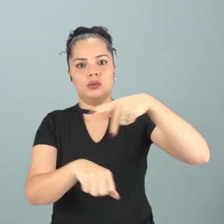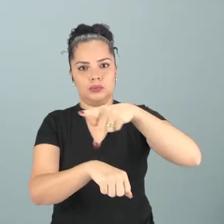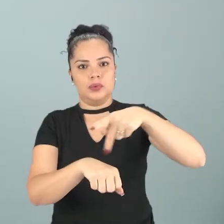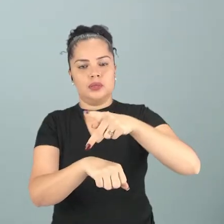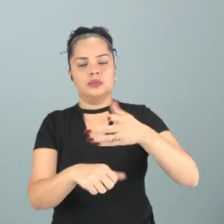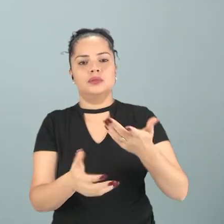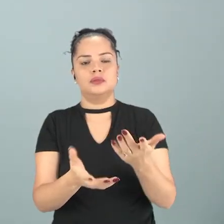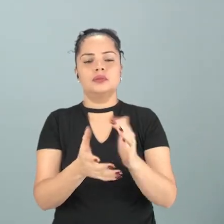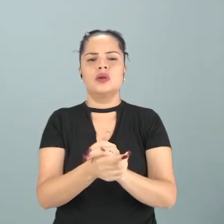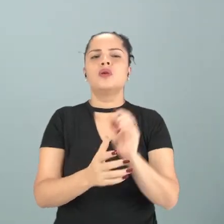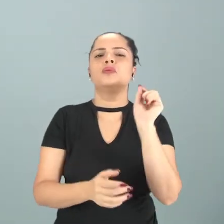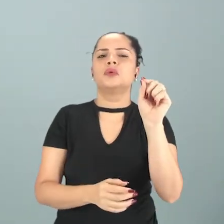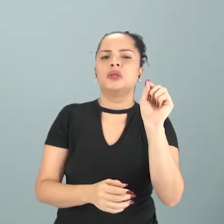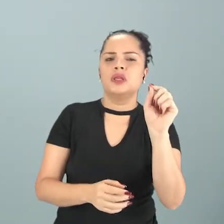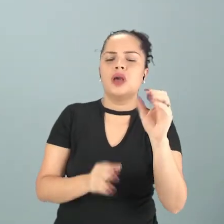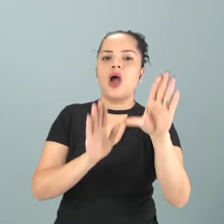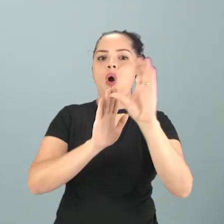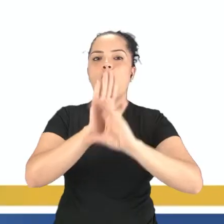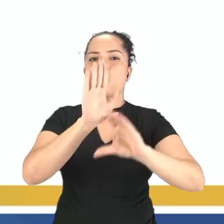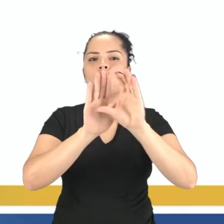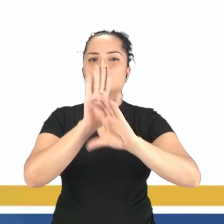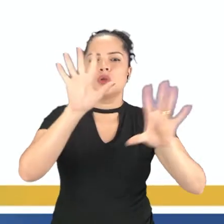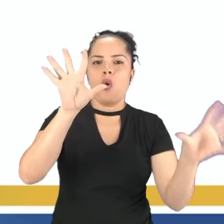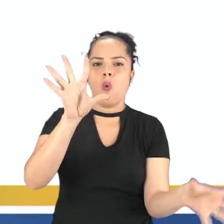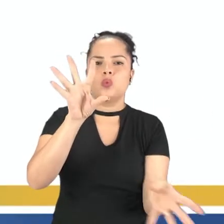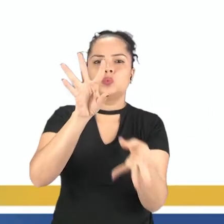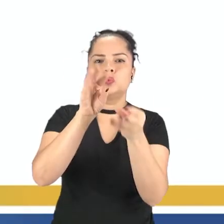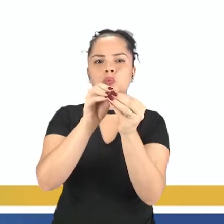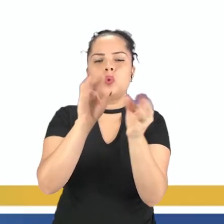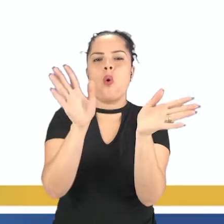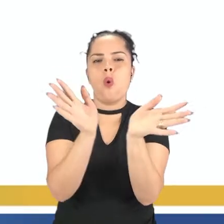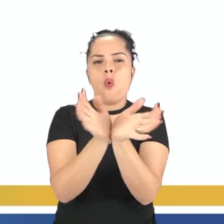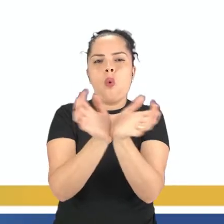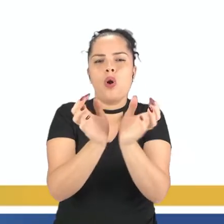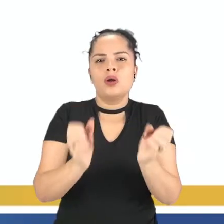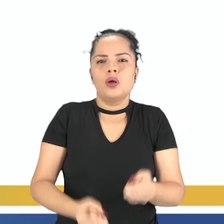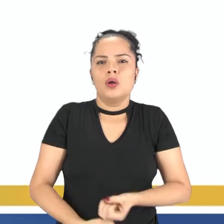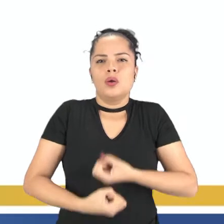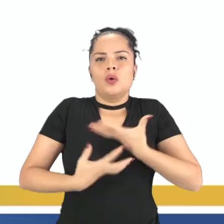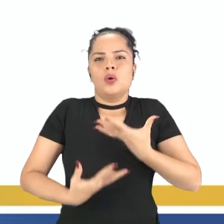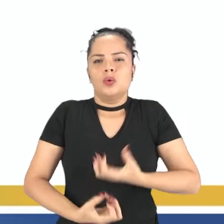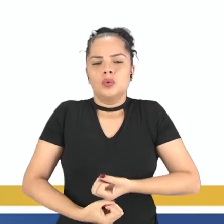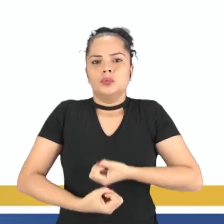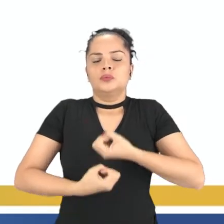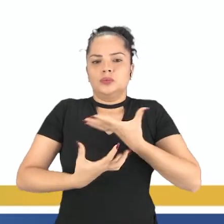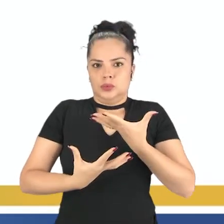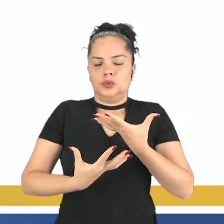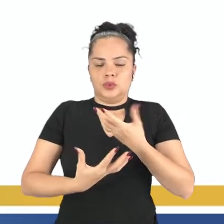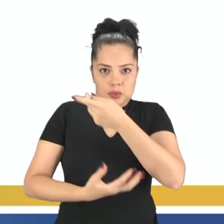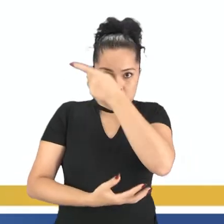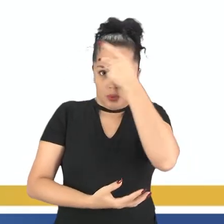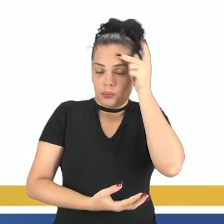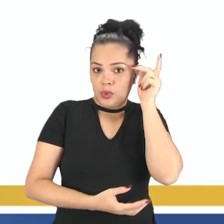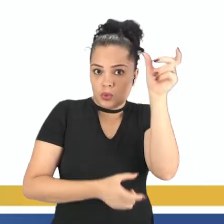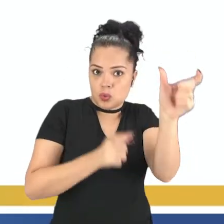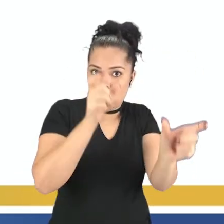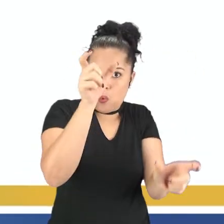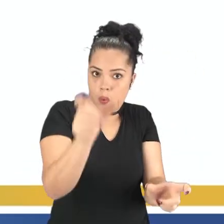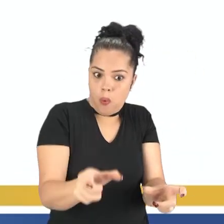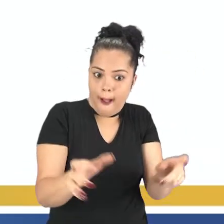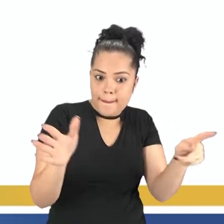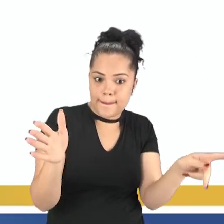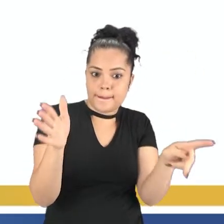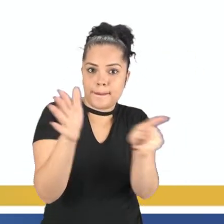identidade nacional? É o conceito que sintetiza um conjunto de sentimentos, os quais fazem um indivíduo sentir-se